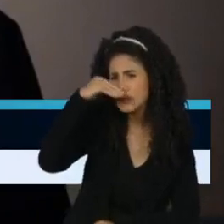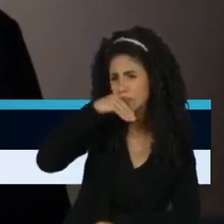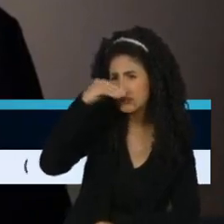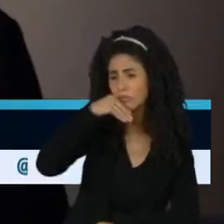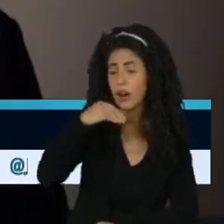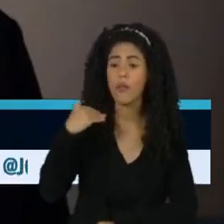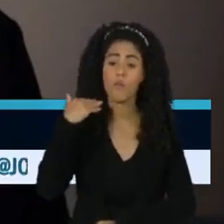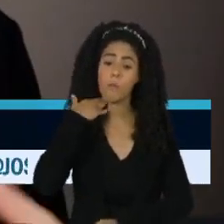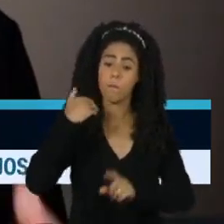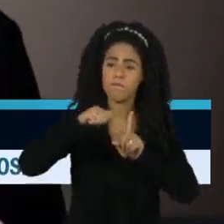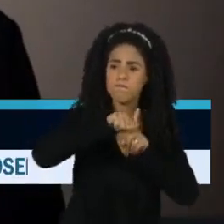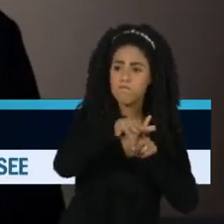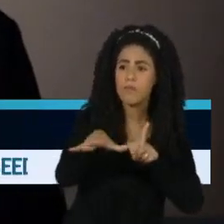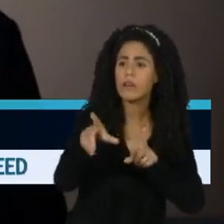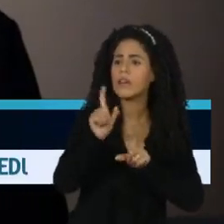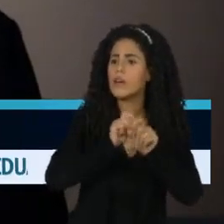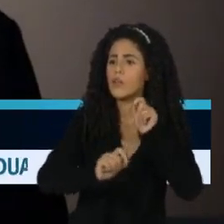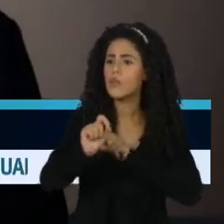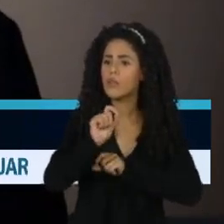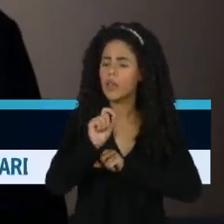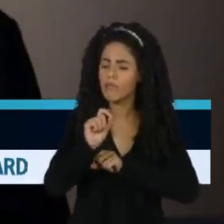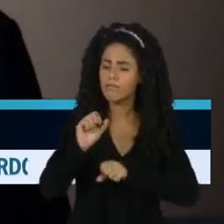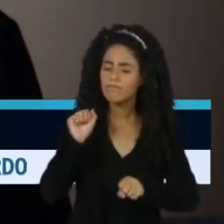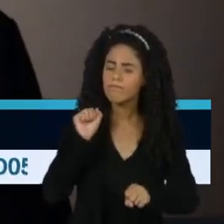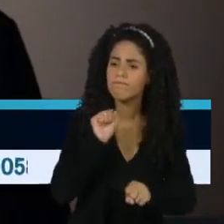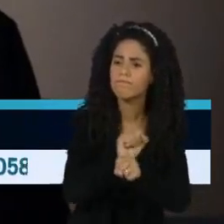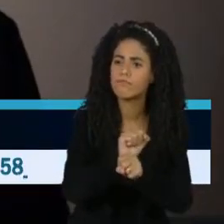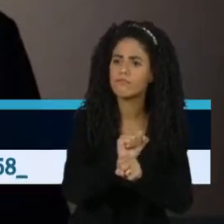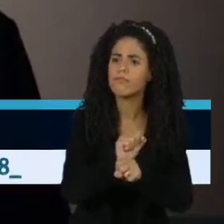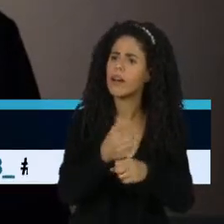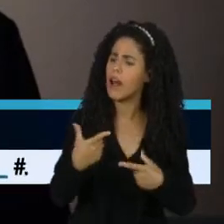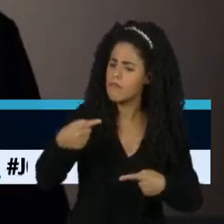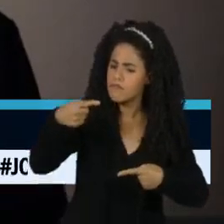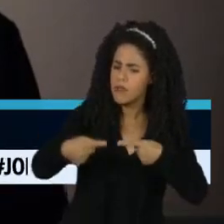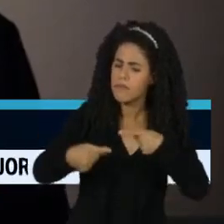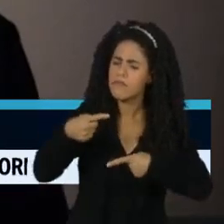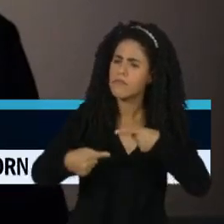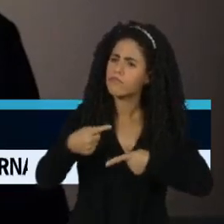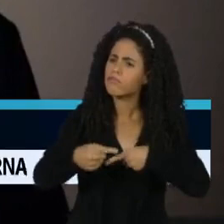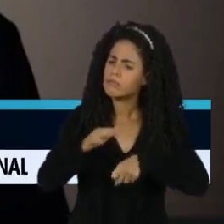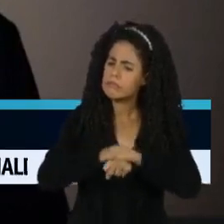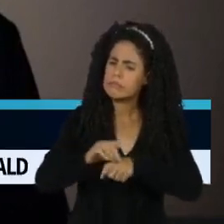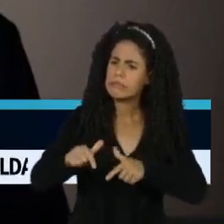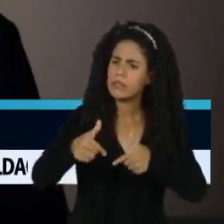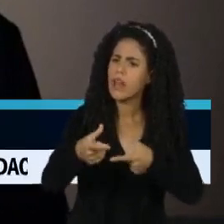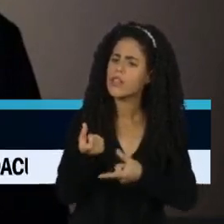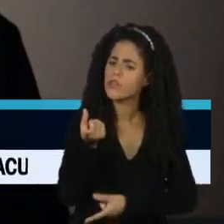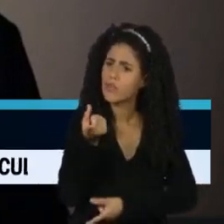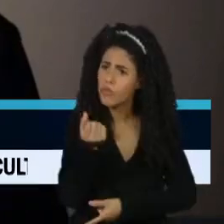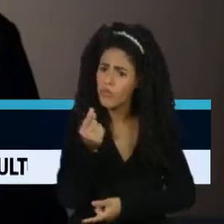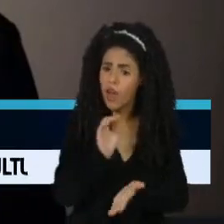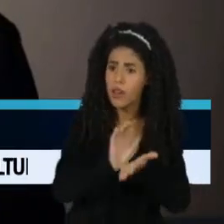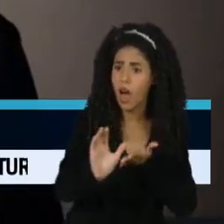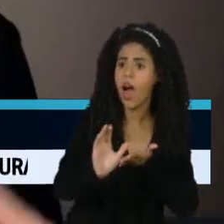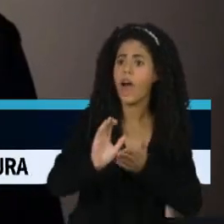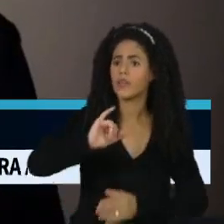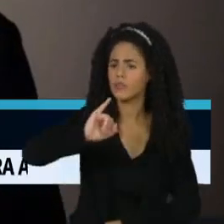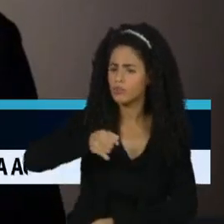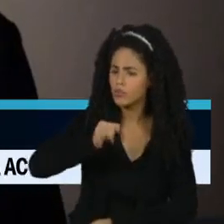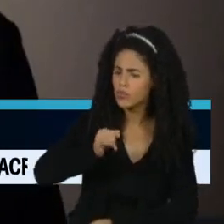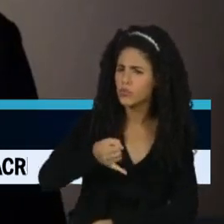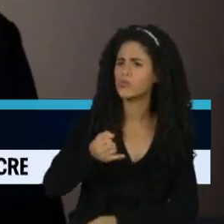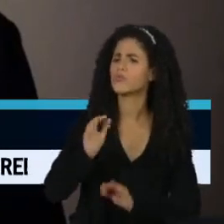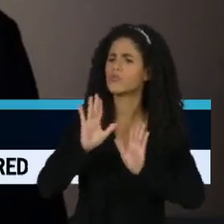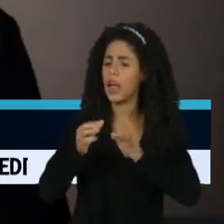Banco Central breque essa política de aperto monetário, de elevação dos juros, né? Os juros já estão a